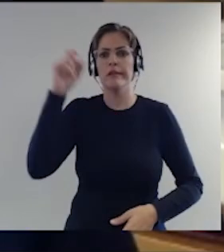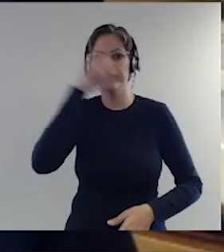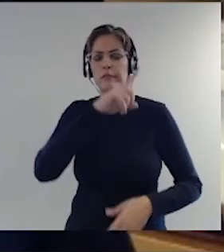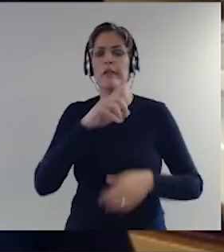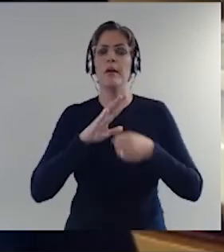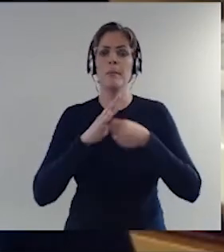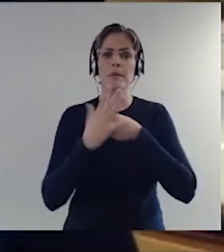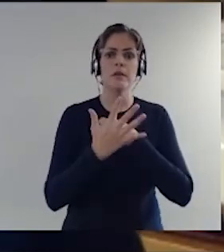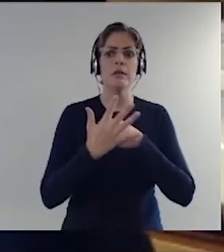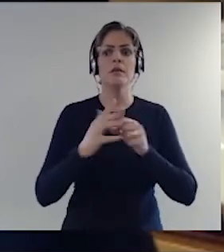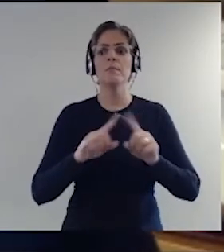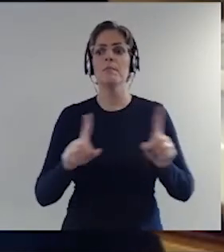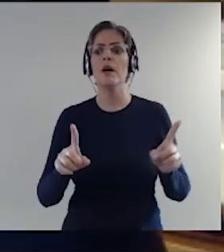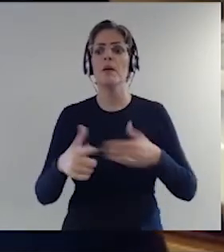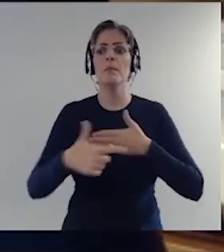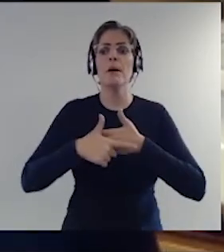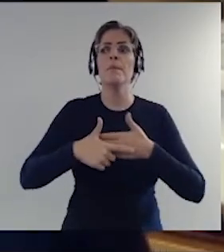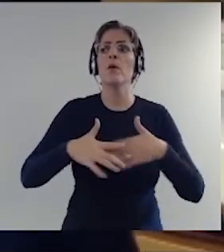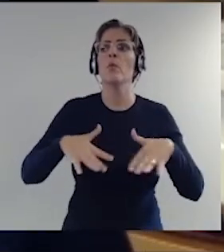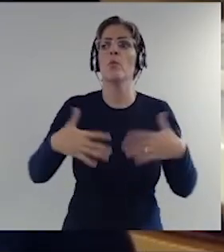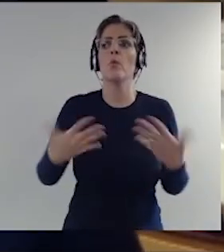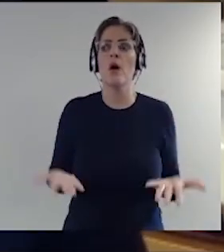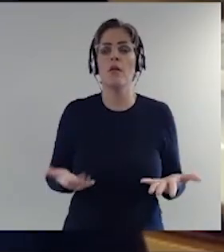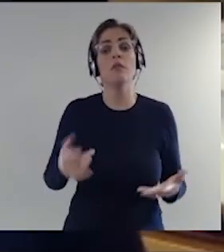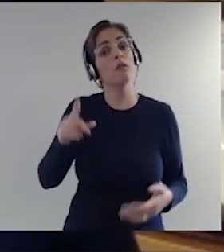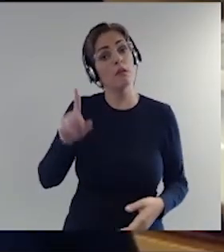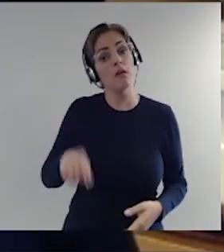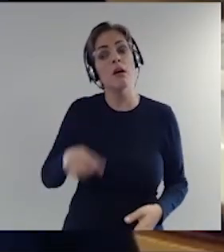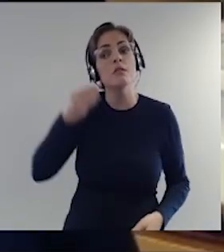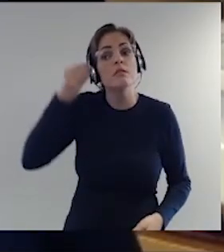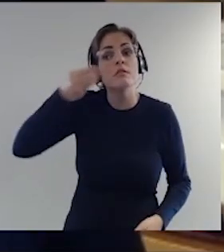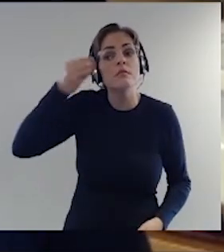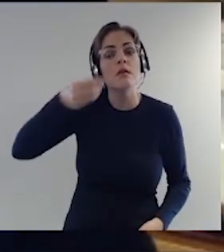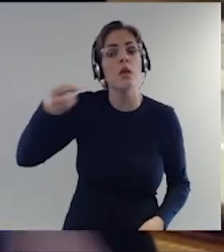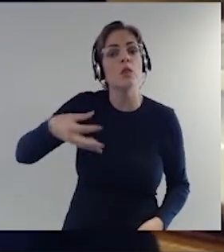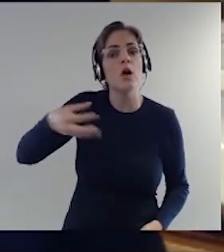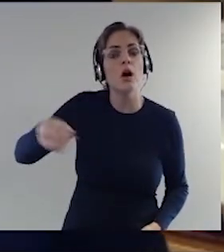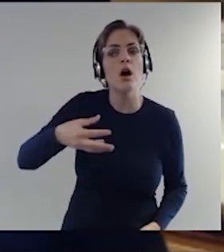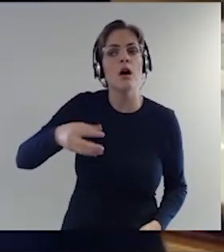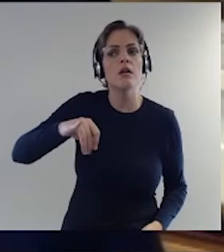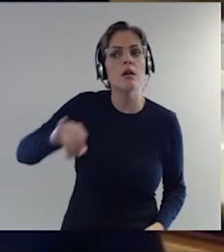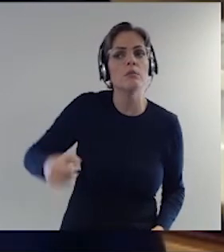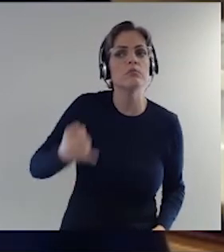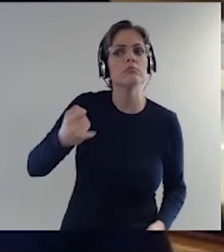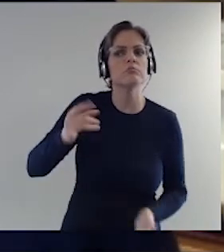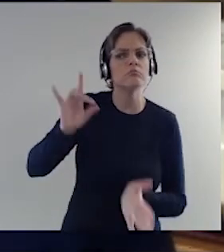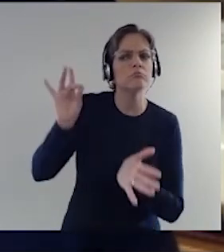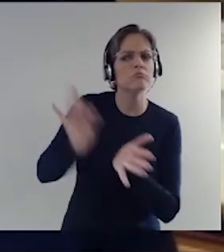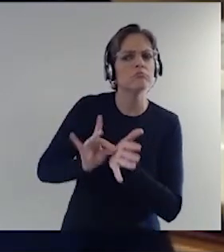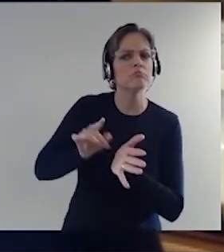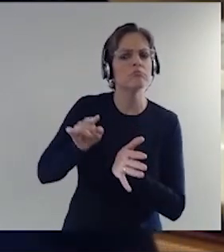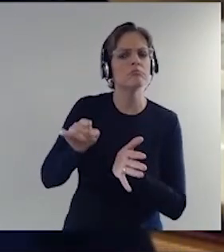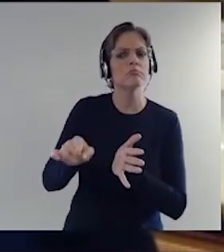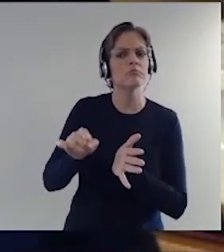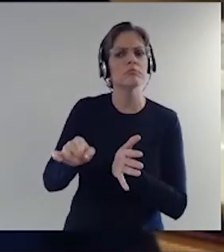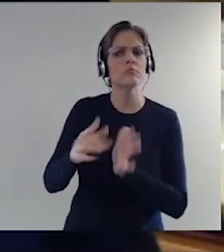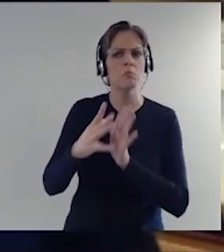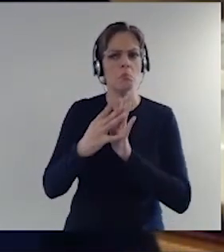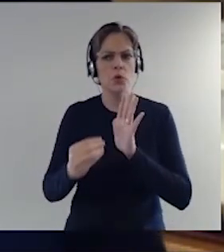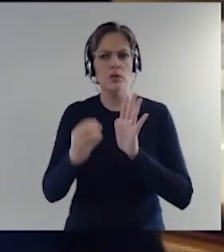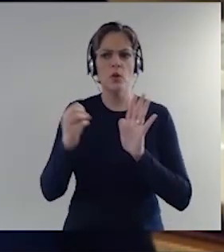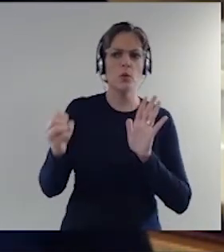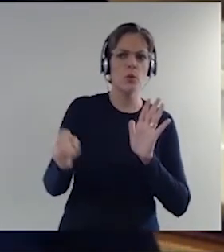pandemia? Bom, é extrair dessas experiências novas, primeiro, a verificação de que são apenas modelos